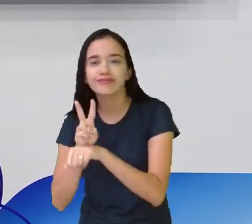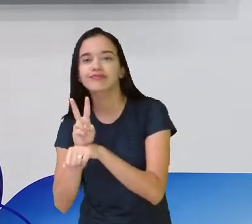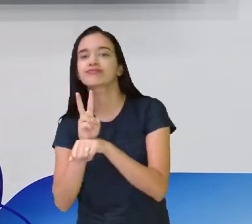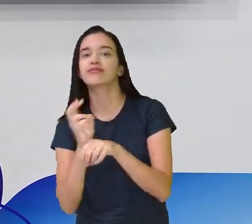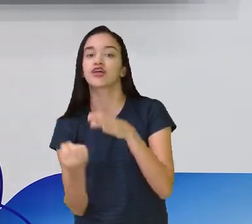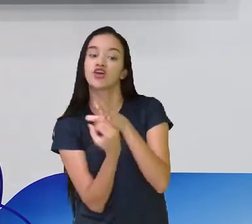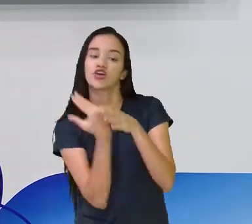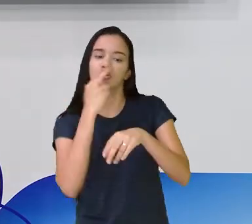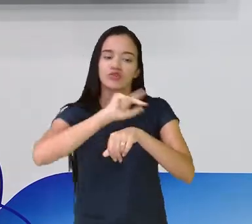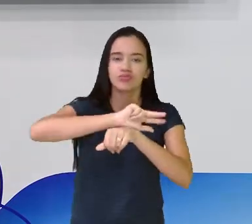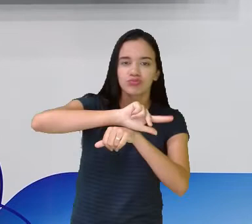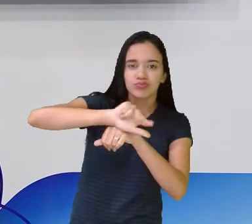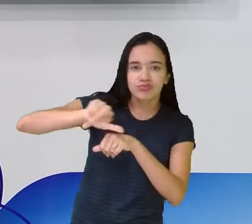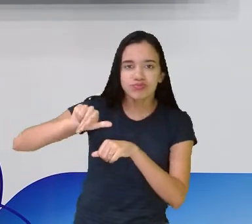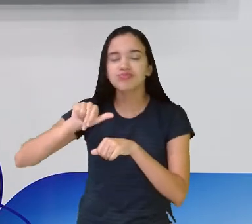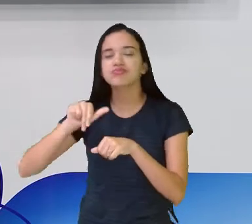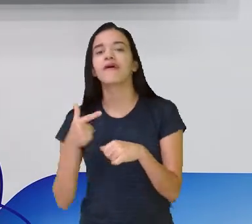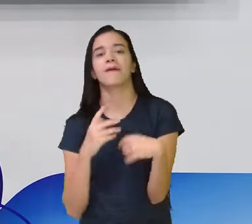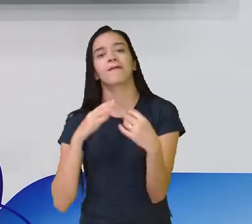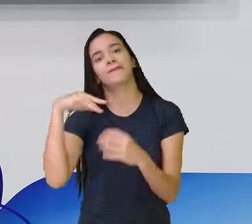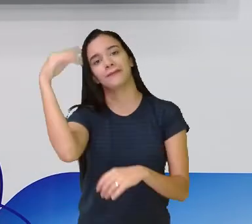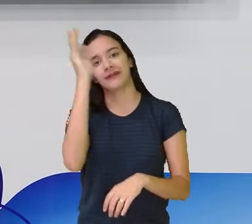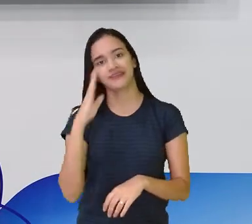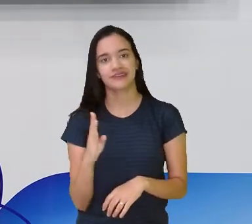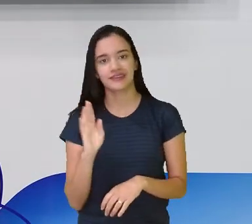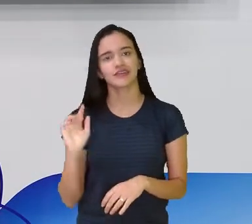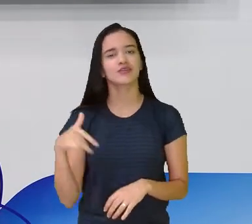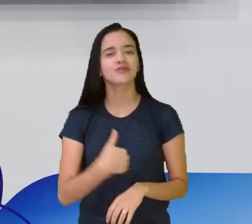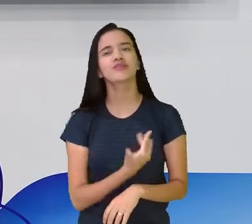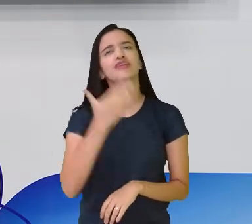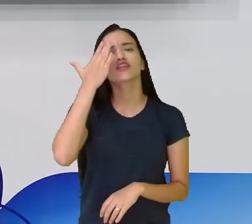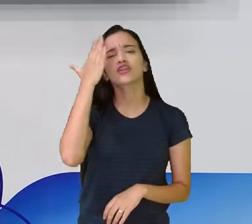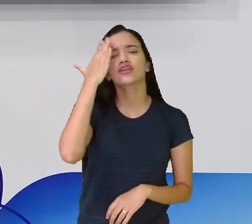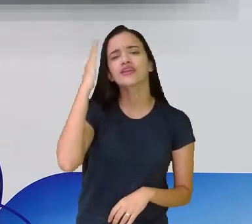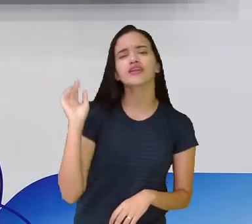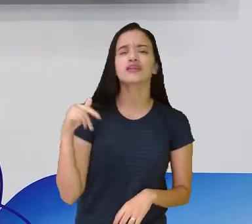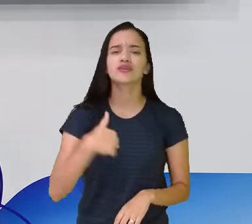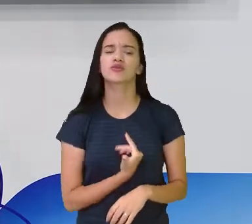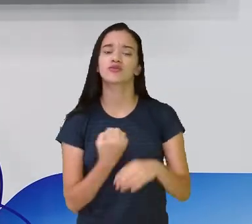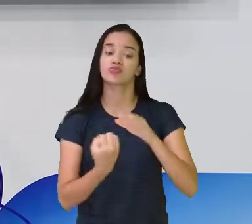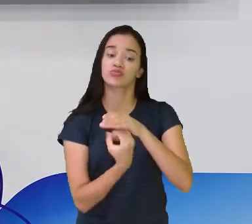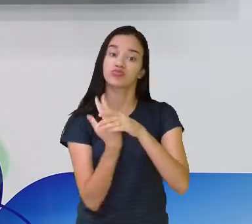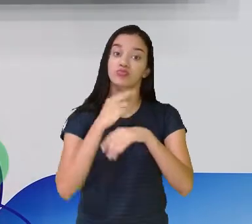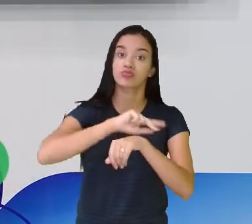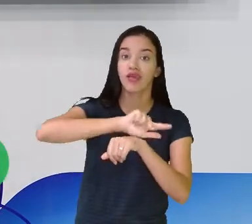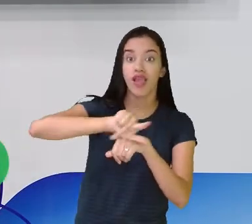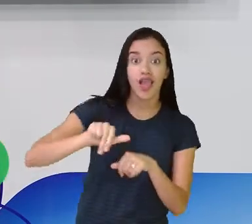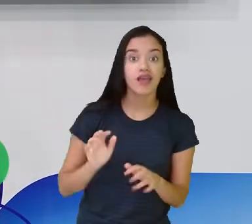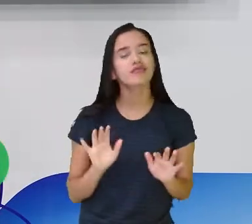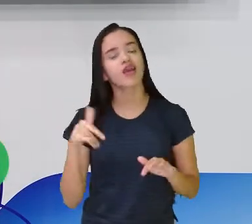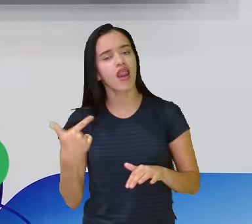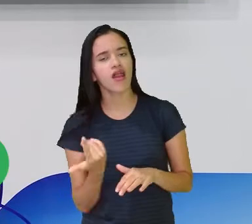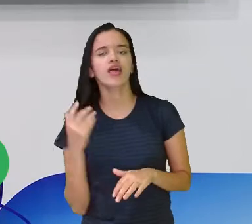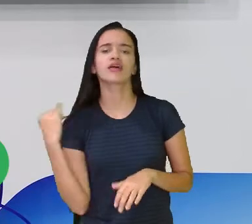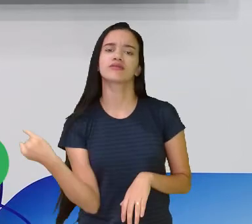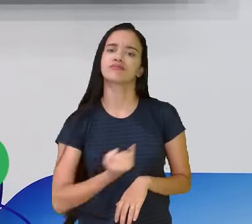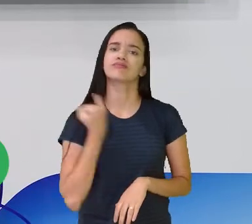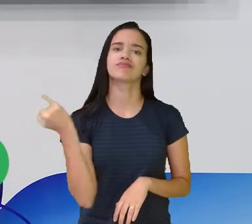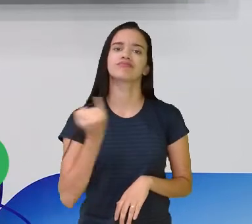preservação da biodiversidade brasileira. Vamos entender um pouquinho sobre a nossa biodiversidade e, claro, a importância